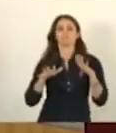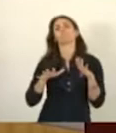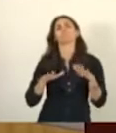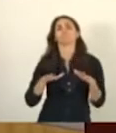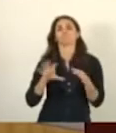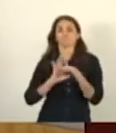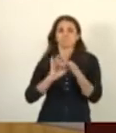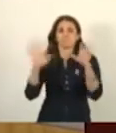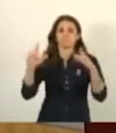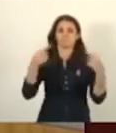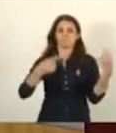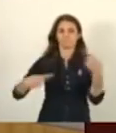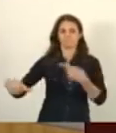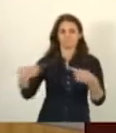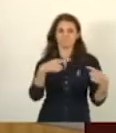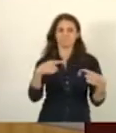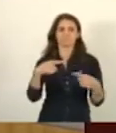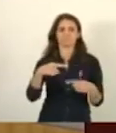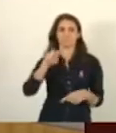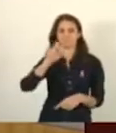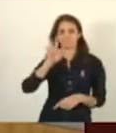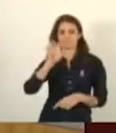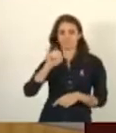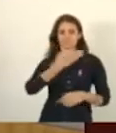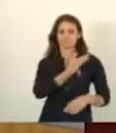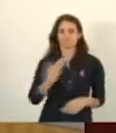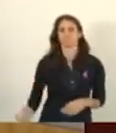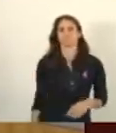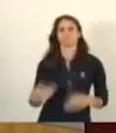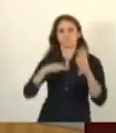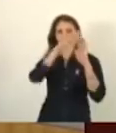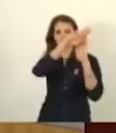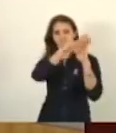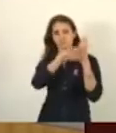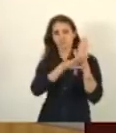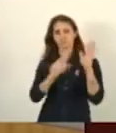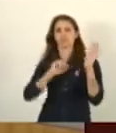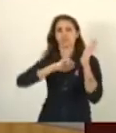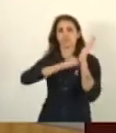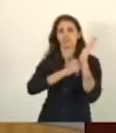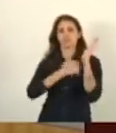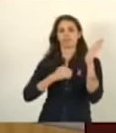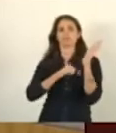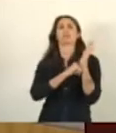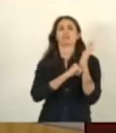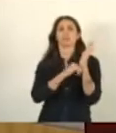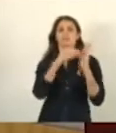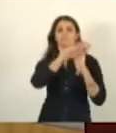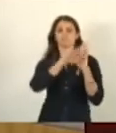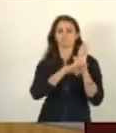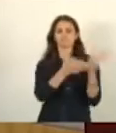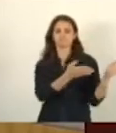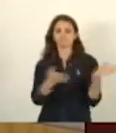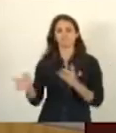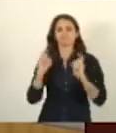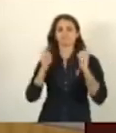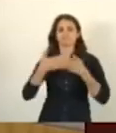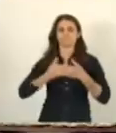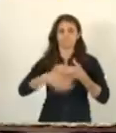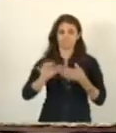plenário deliberar sobre um veto do governo que encabeça e tranca a pauta. Acompanhe os trabalhos com a